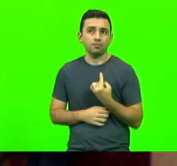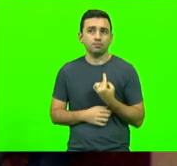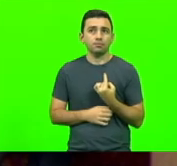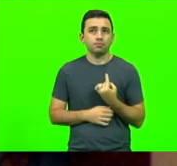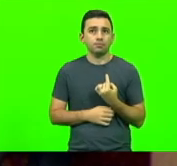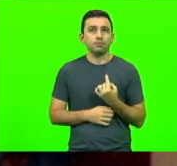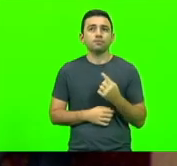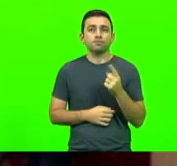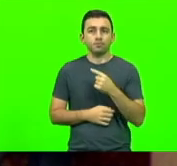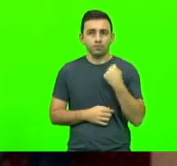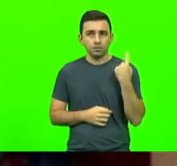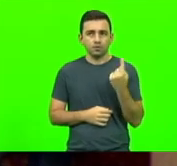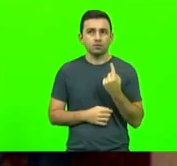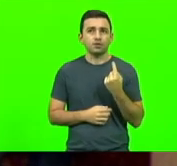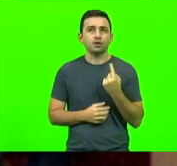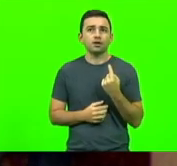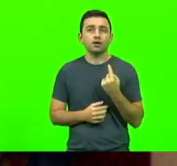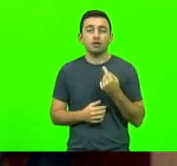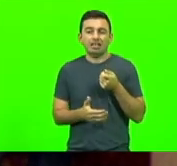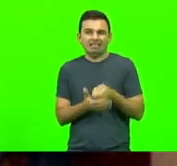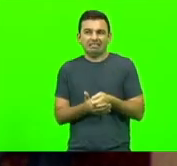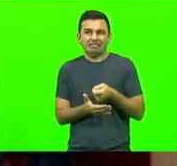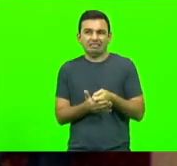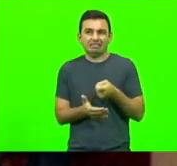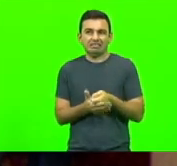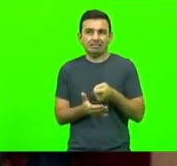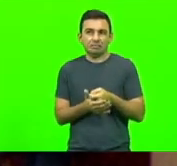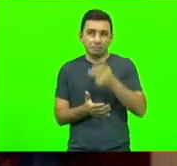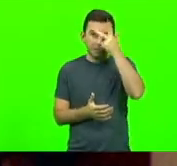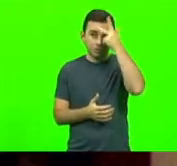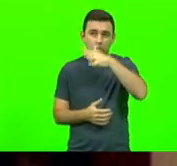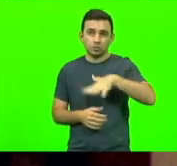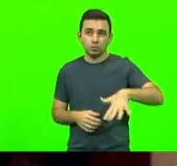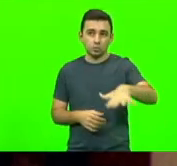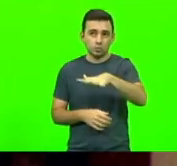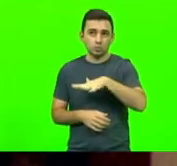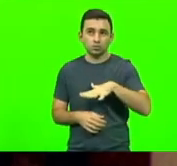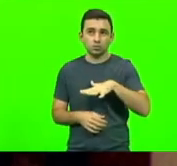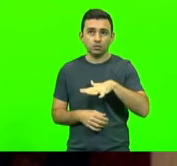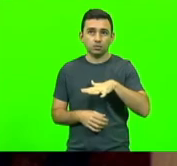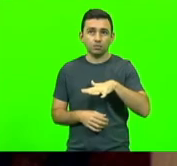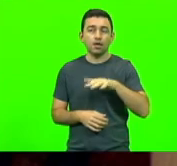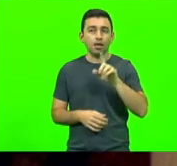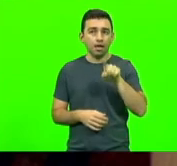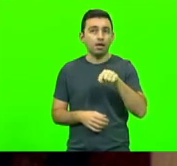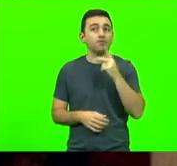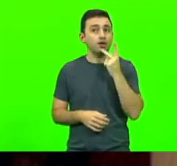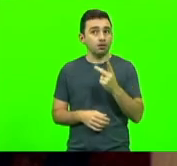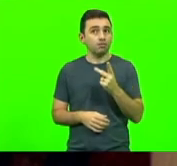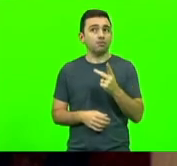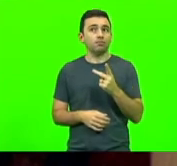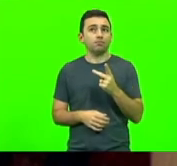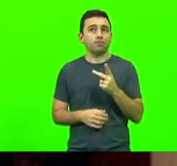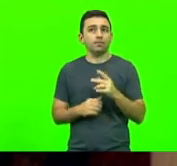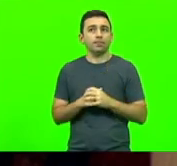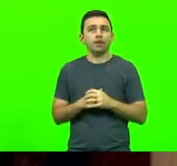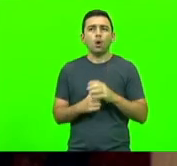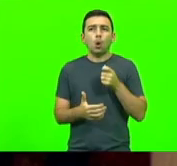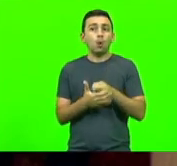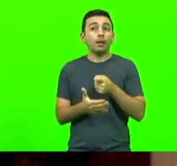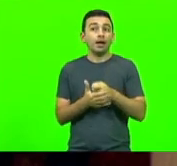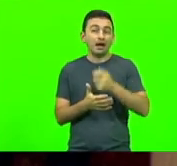estamos falando que nós queremos obrigar pessoas, é disto que nós estamos falando. Nós estamos falando que nós queremos